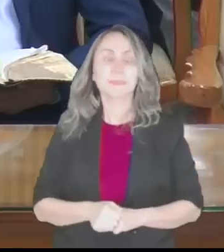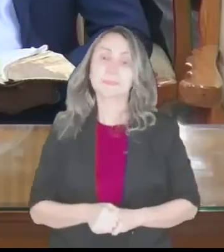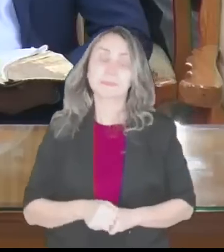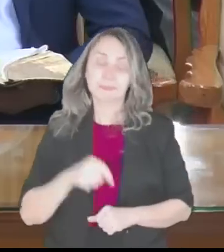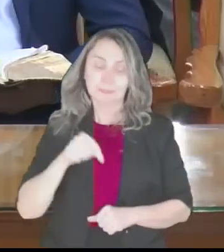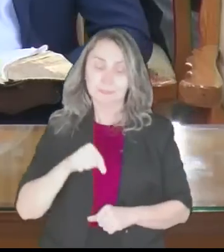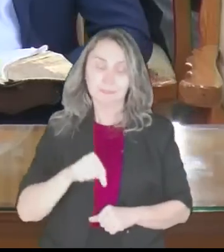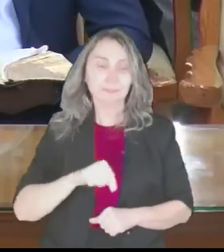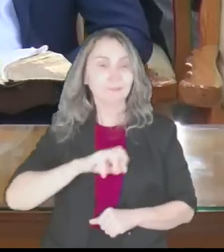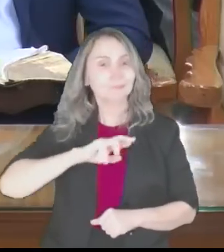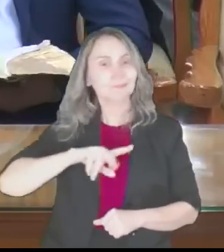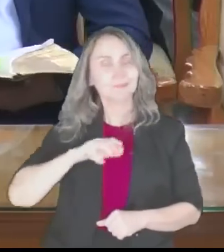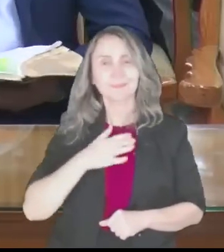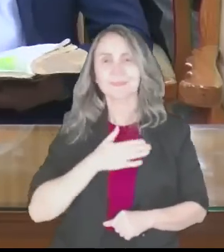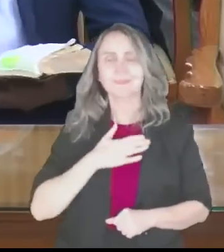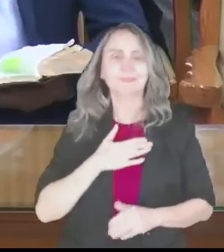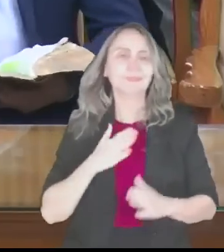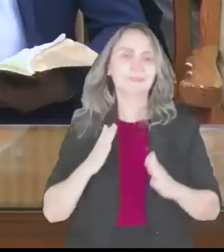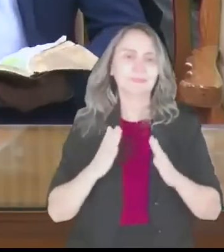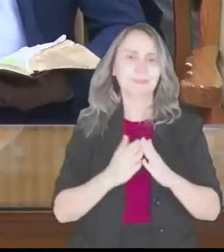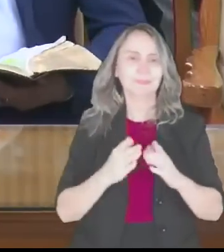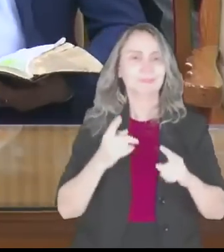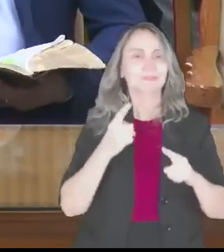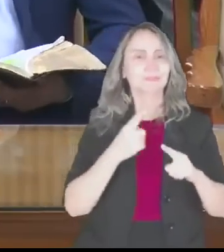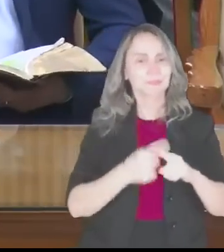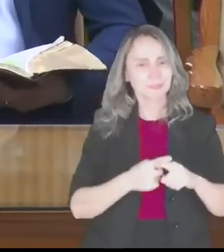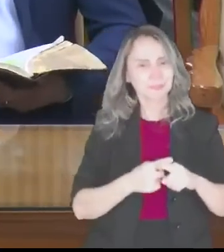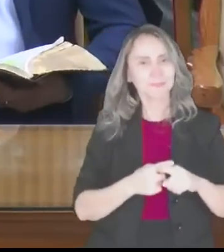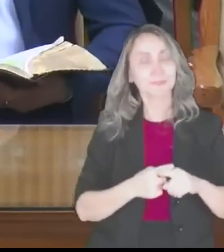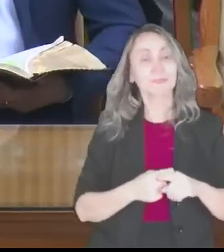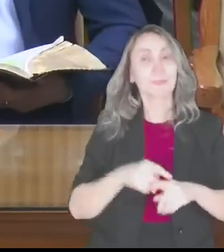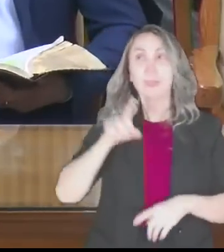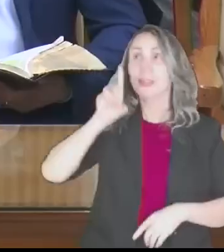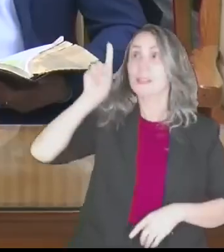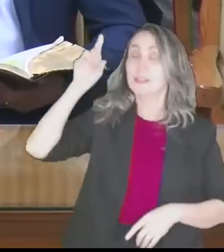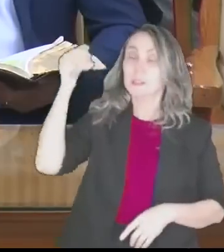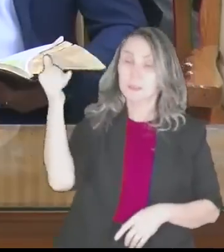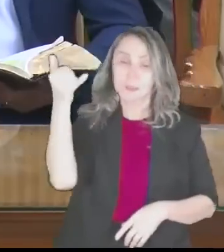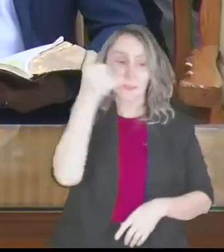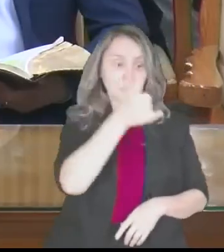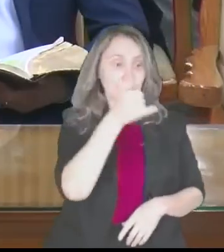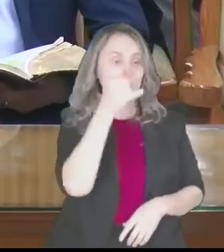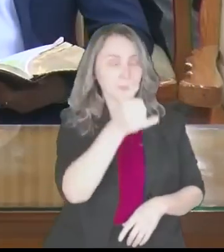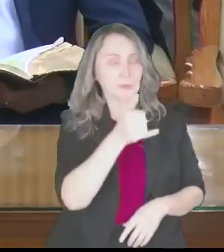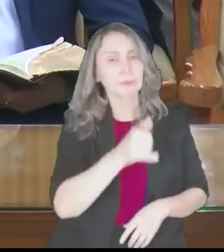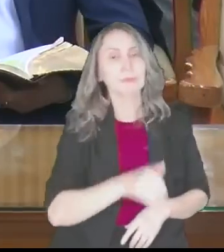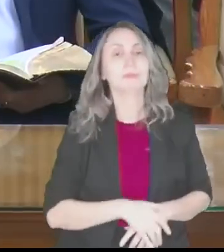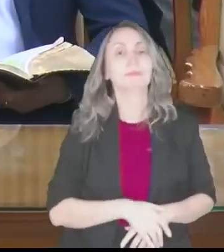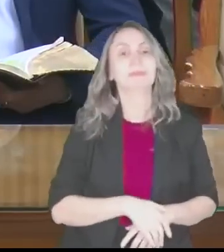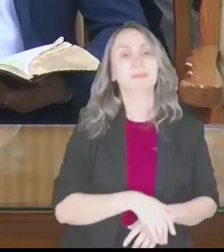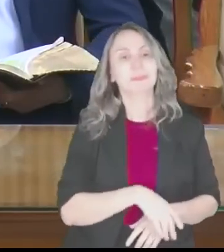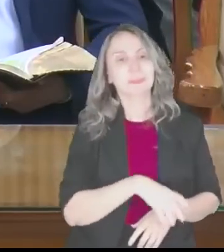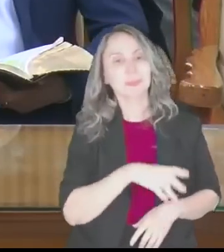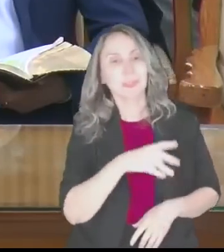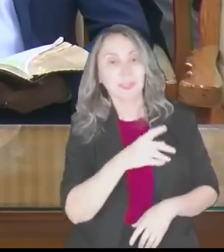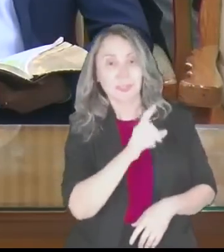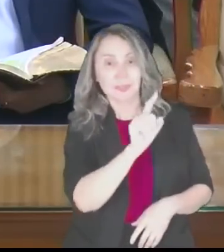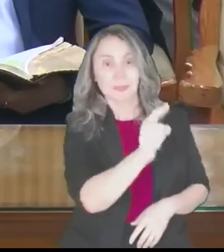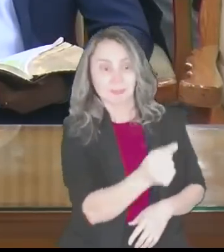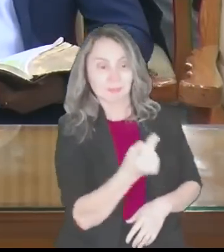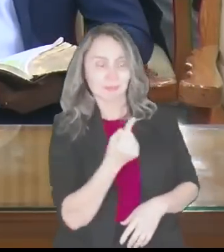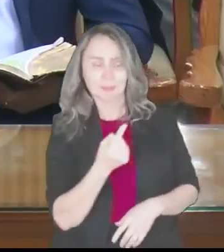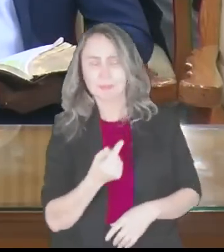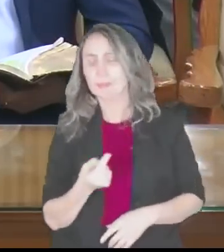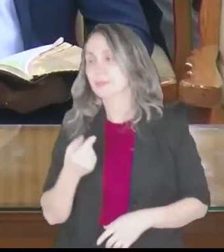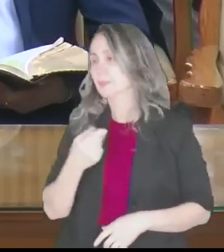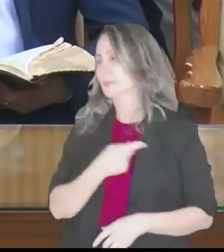sua igreja. O que Deus disse a um irmão que estava do lado, disse ao outro que estava do outro. E quando foi no sábado, eles chegaram e disseram, pastor, vá lá nos